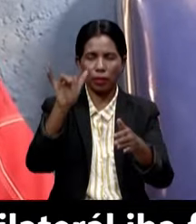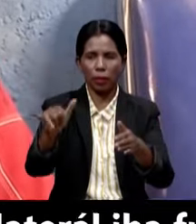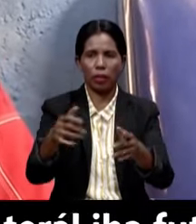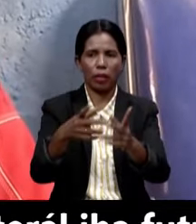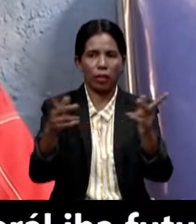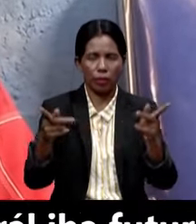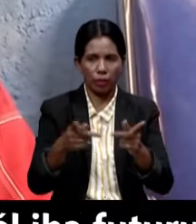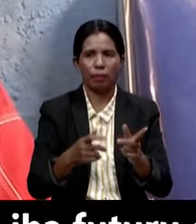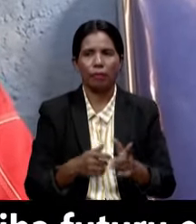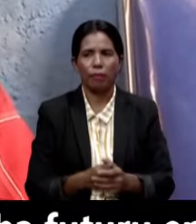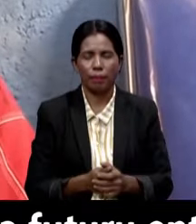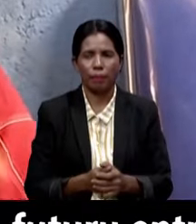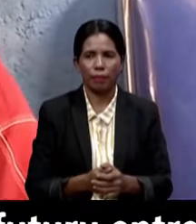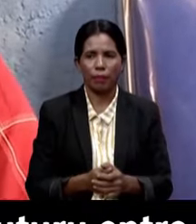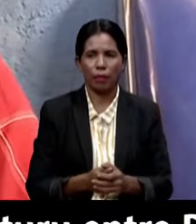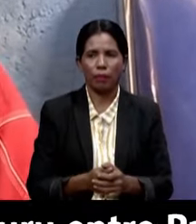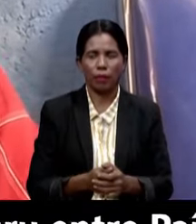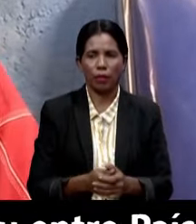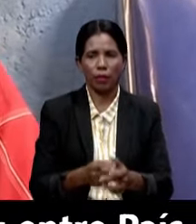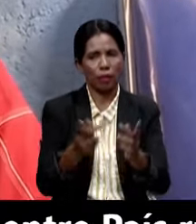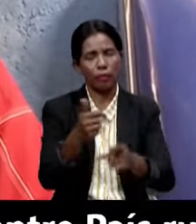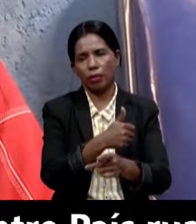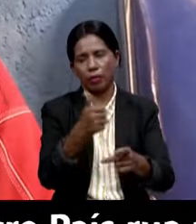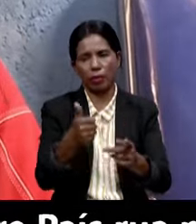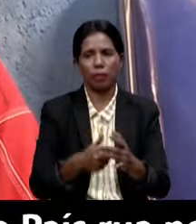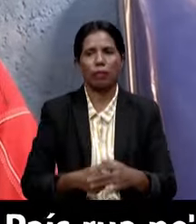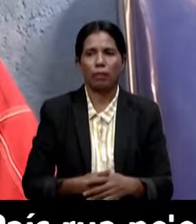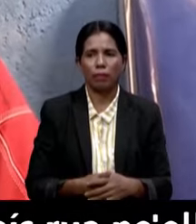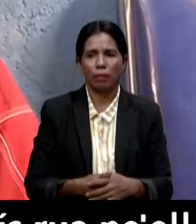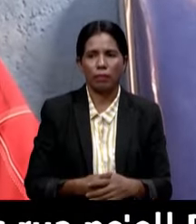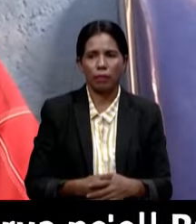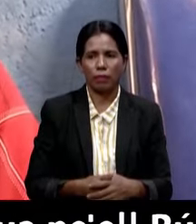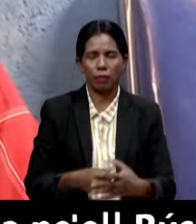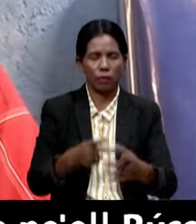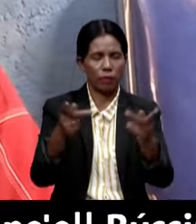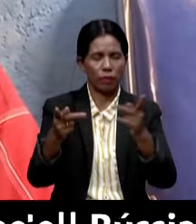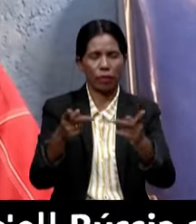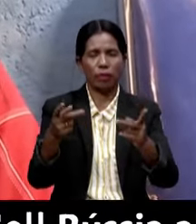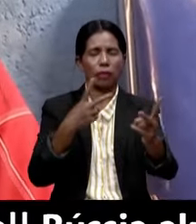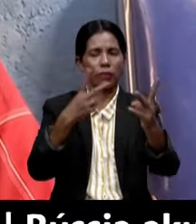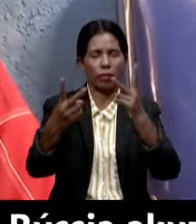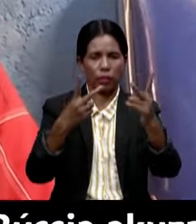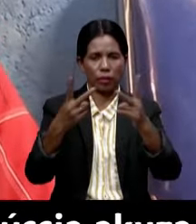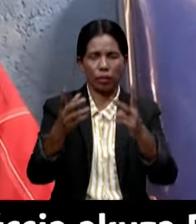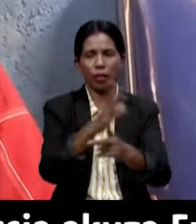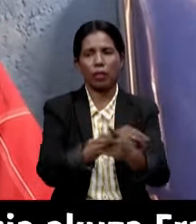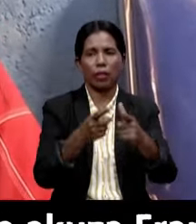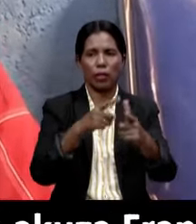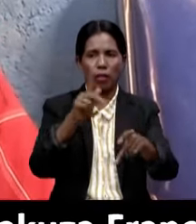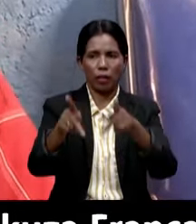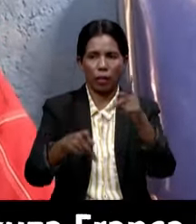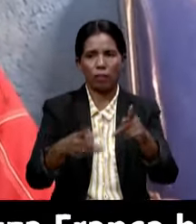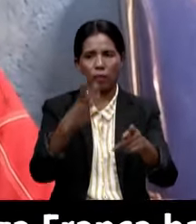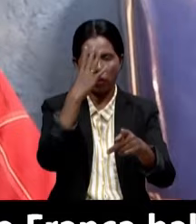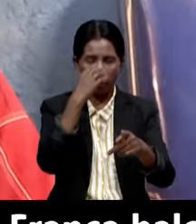a fati. E a fati se não, que é uma fati turístico, né? Fati turístico, né? É uma boa